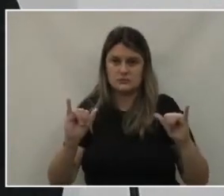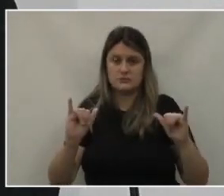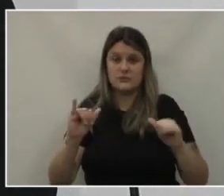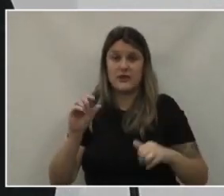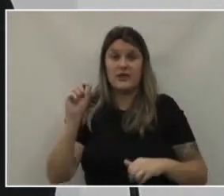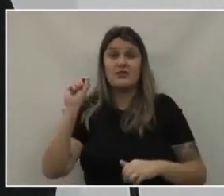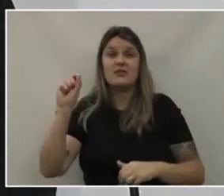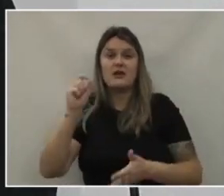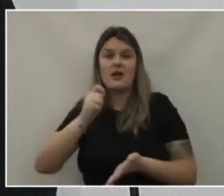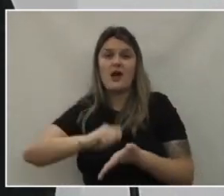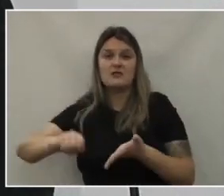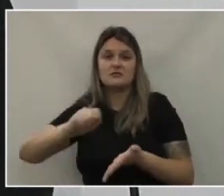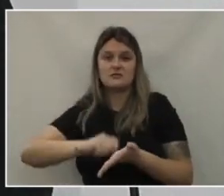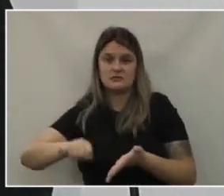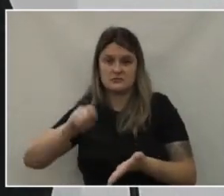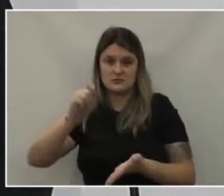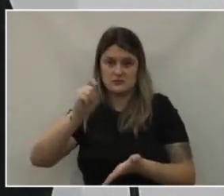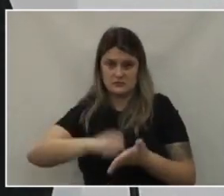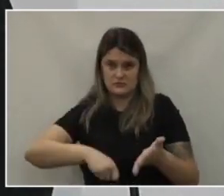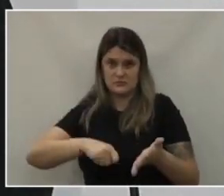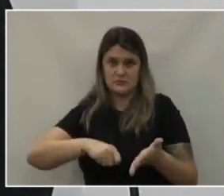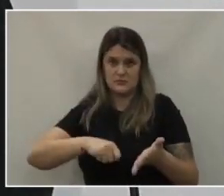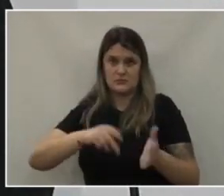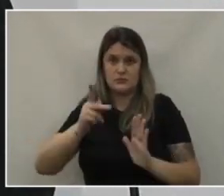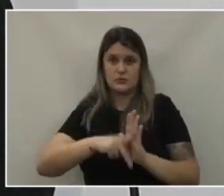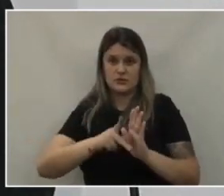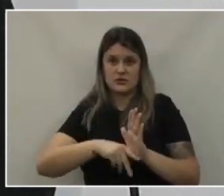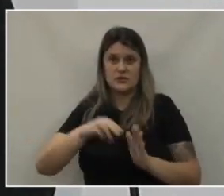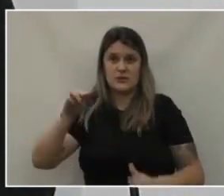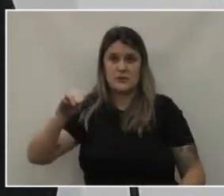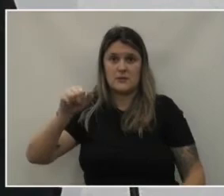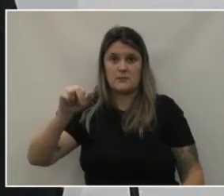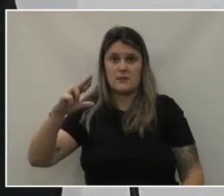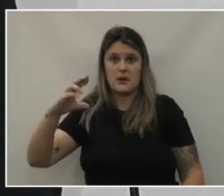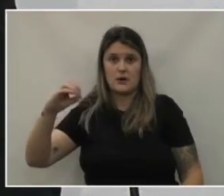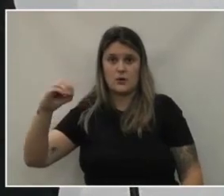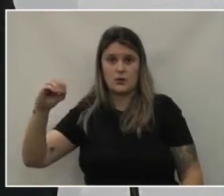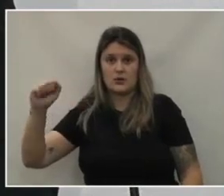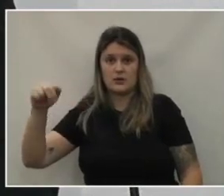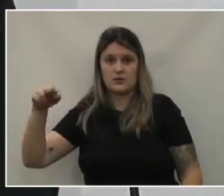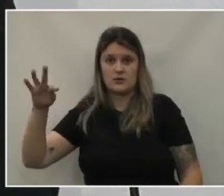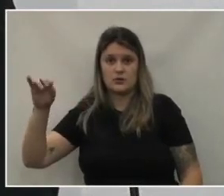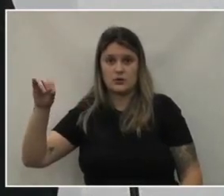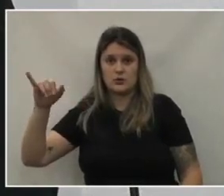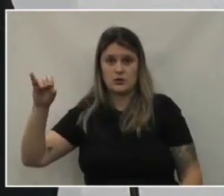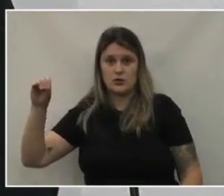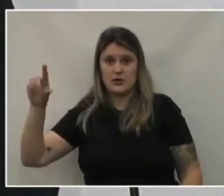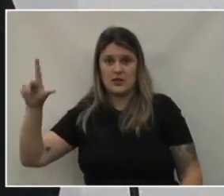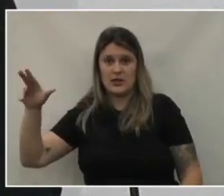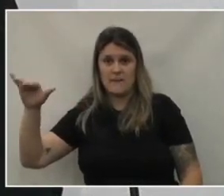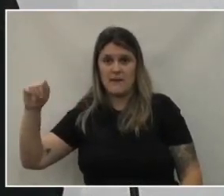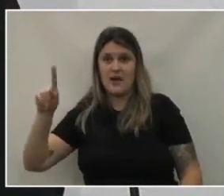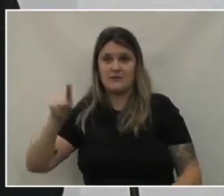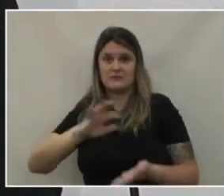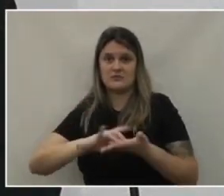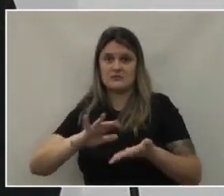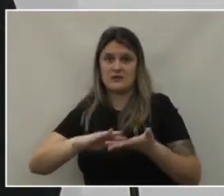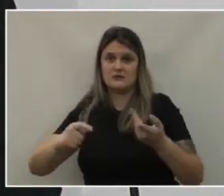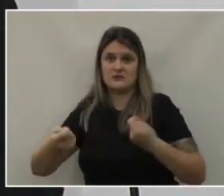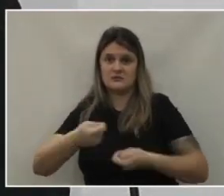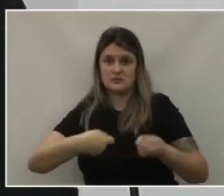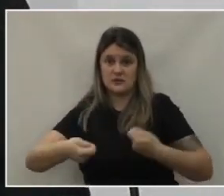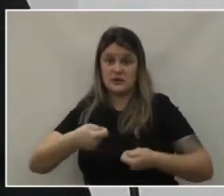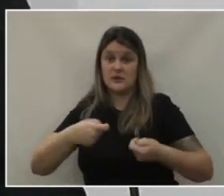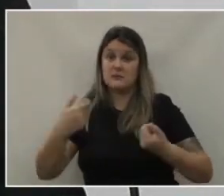Quem que assina esse projeto? Marco Antônio de Lima, o secretário municipal de administração,